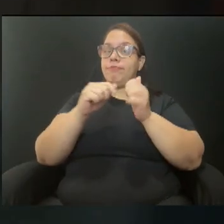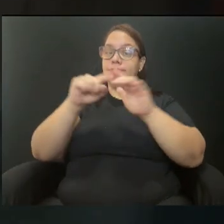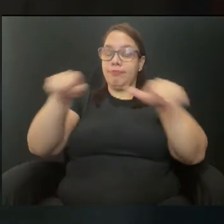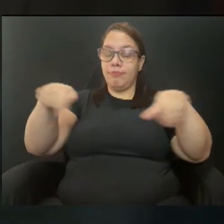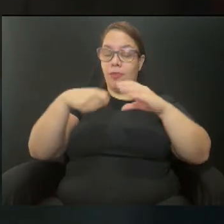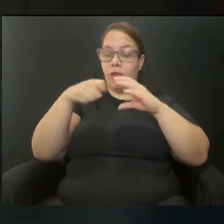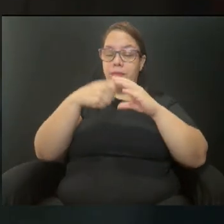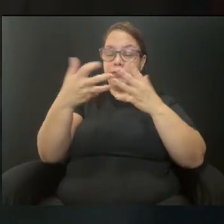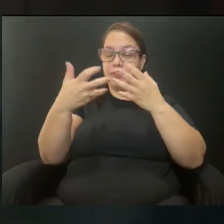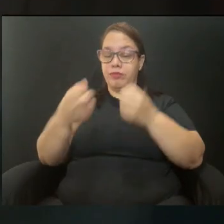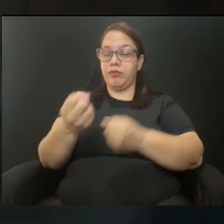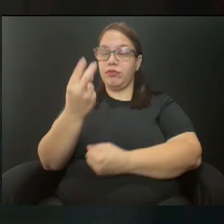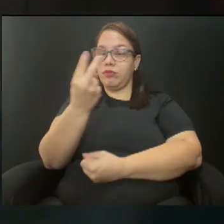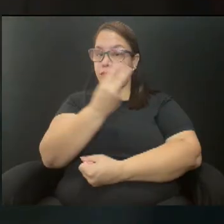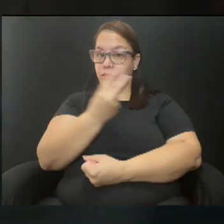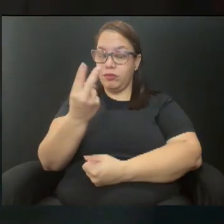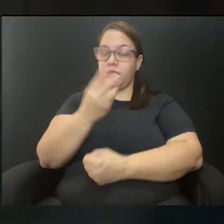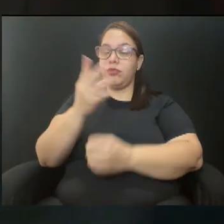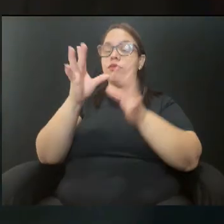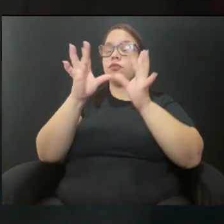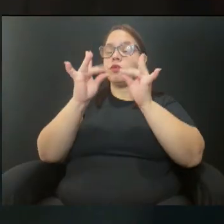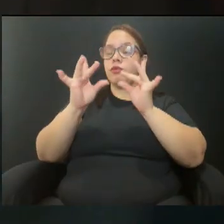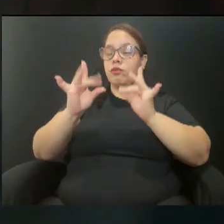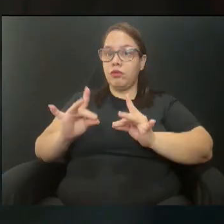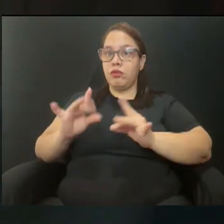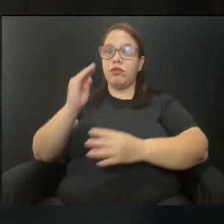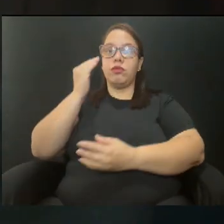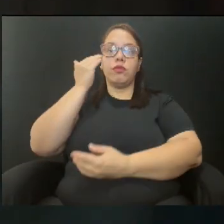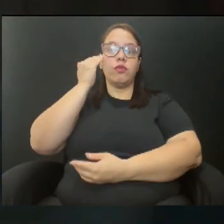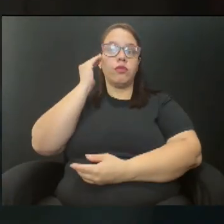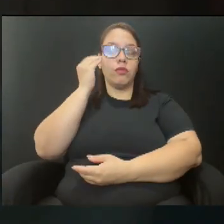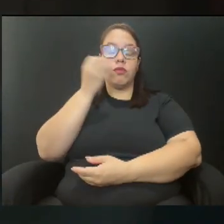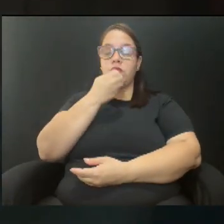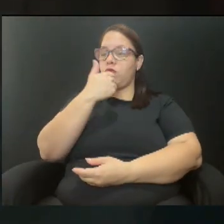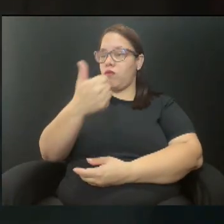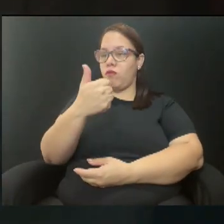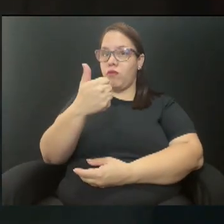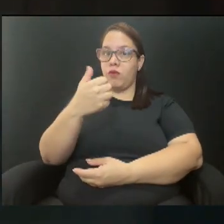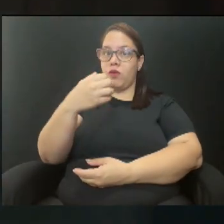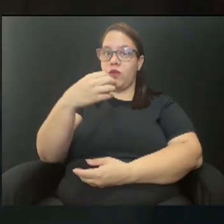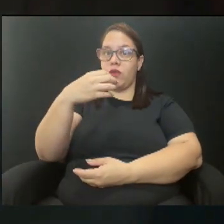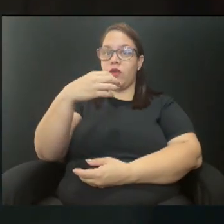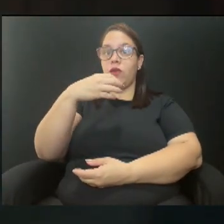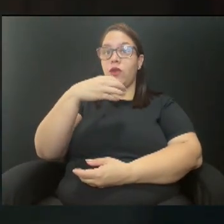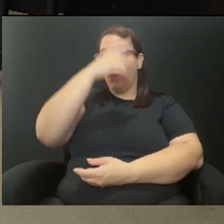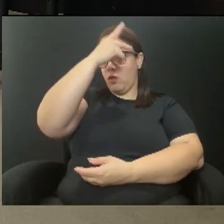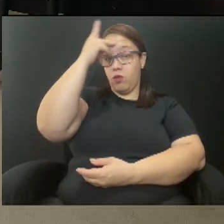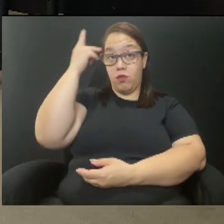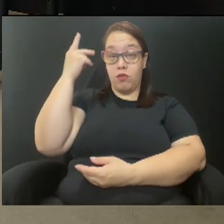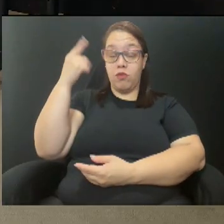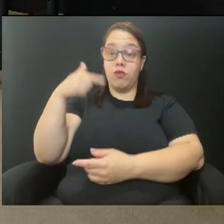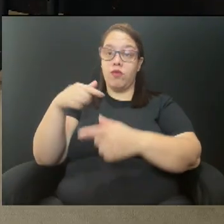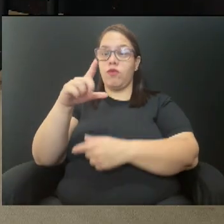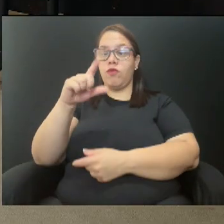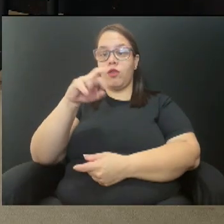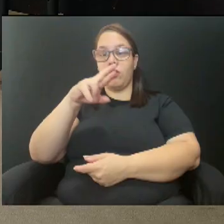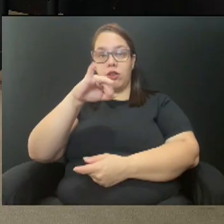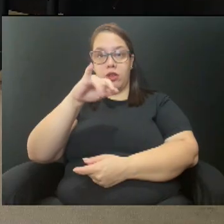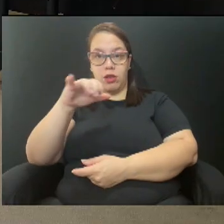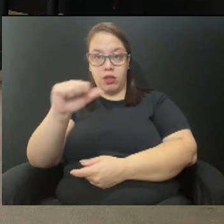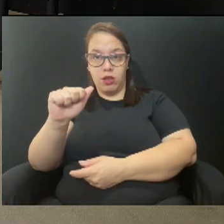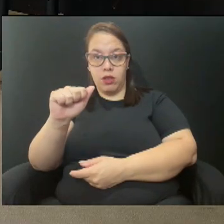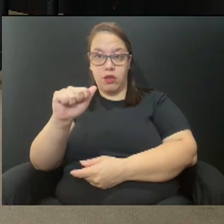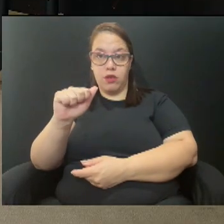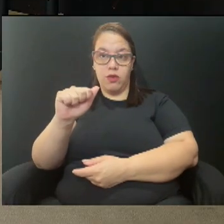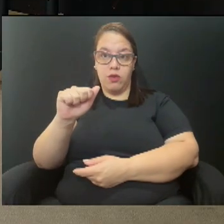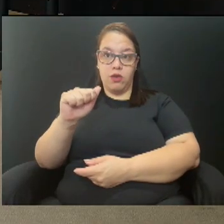dois especialistas que entendem muito de gente e de mercado. É a Cláudia Rossetti, que está aqui com a gente,